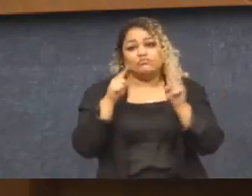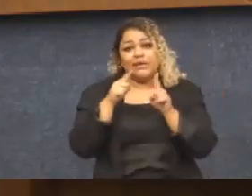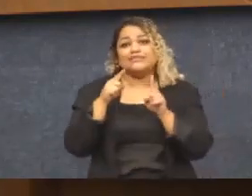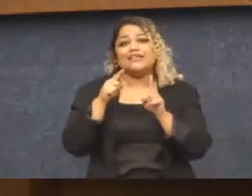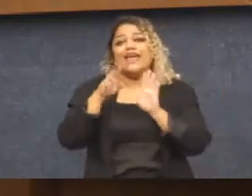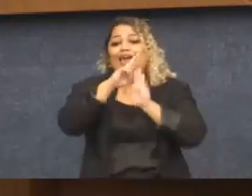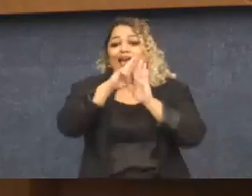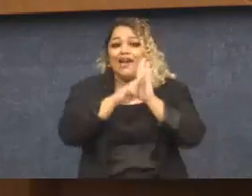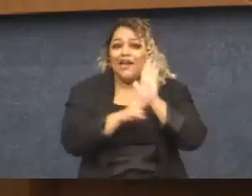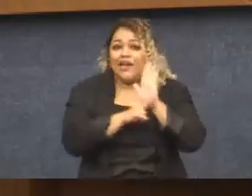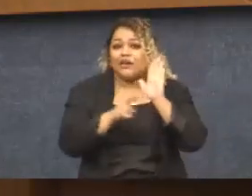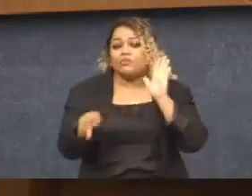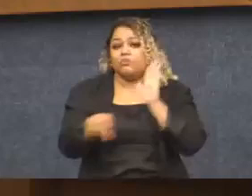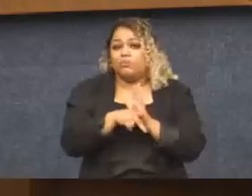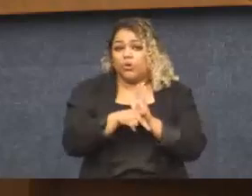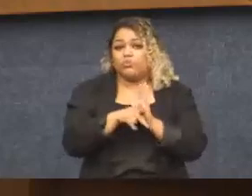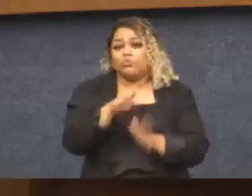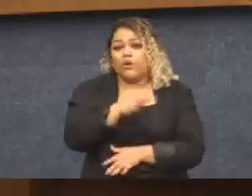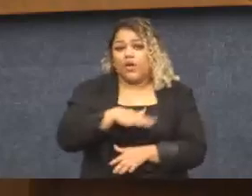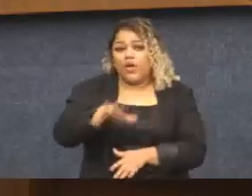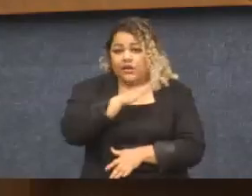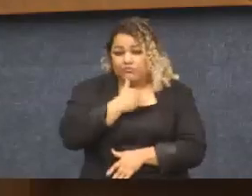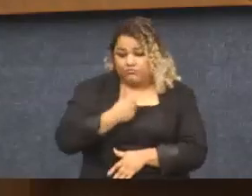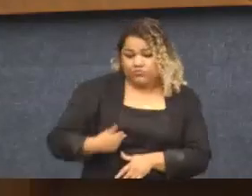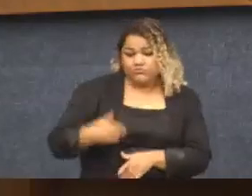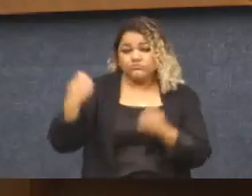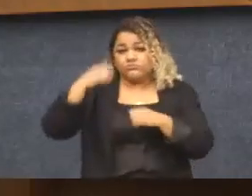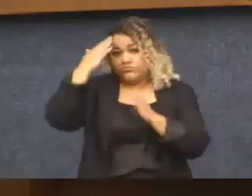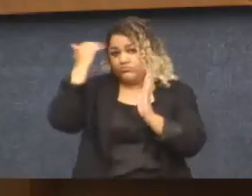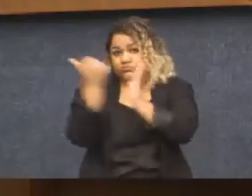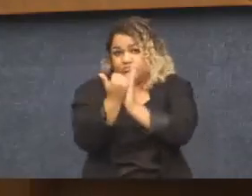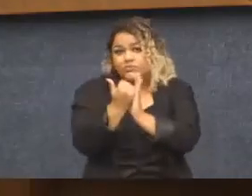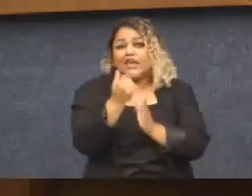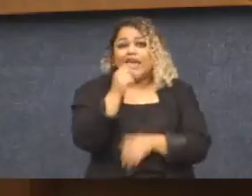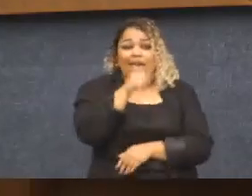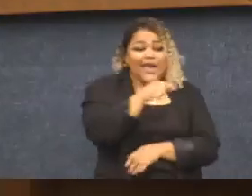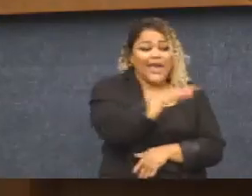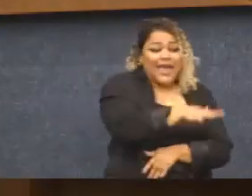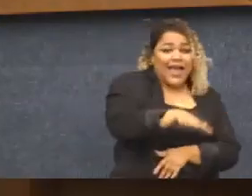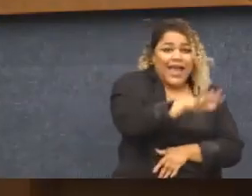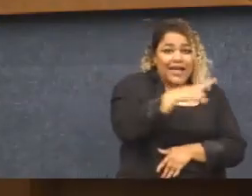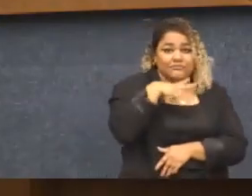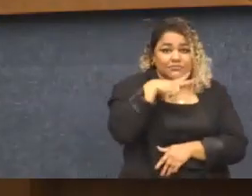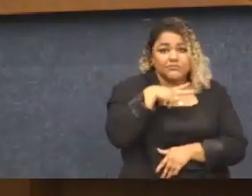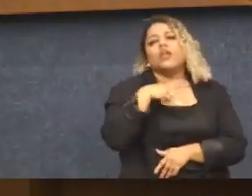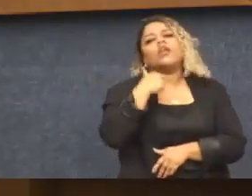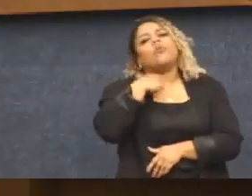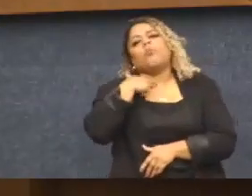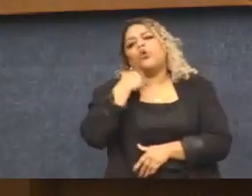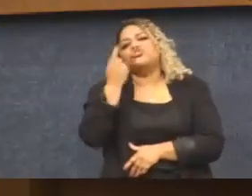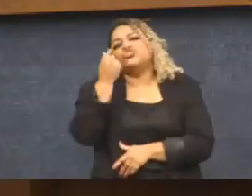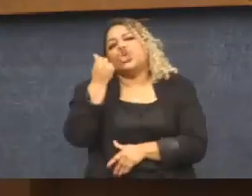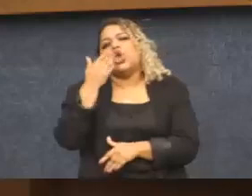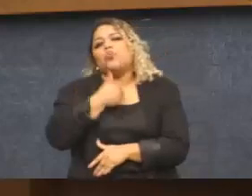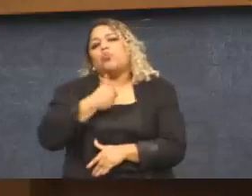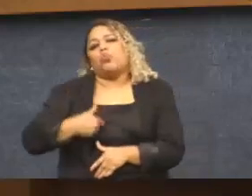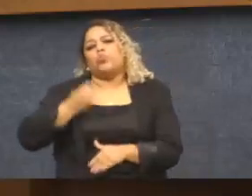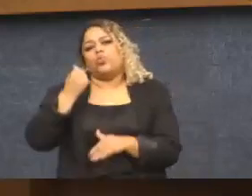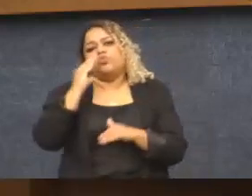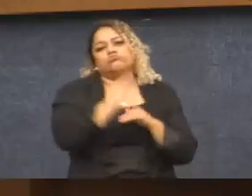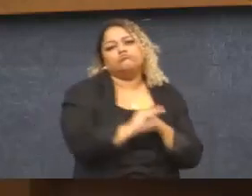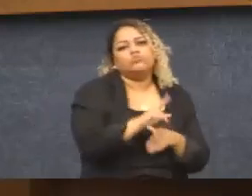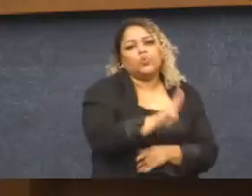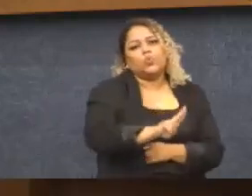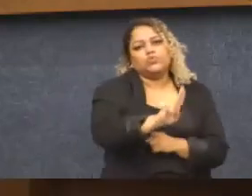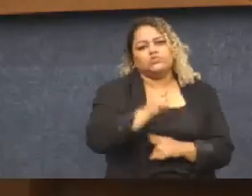cumprida. Poder público só pode fazer o que está na lei, e se é uma área privada, não pode ter dinheiro público sendo usado. E aí, quando a